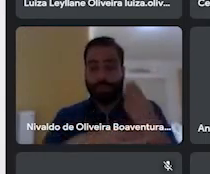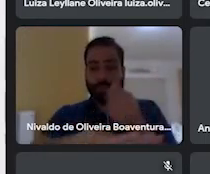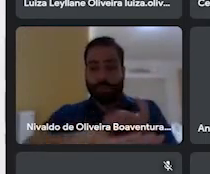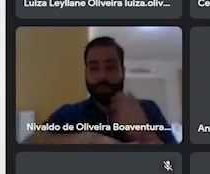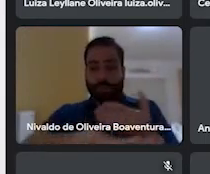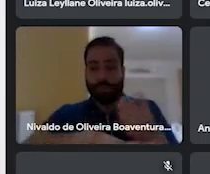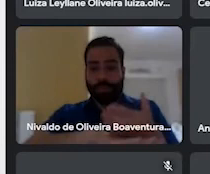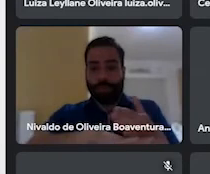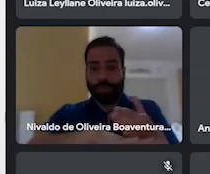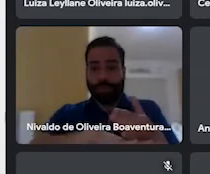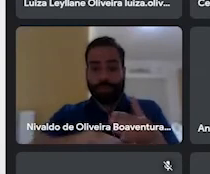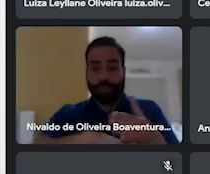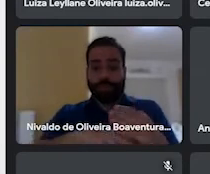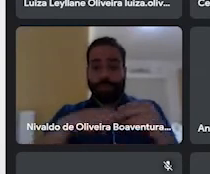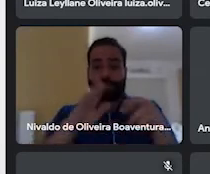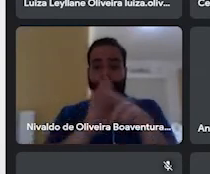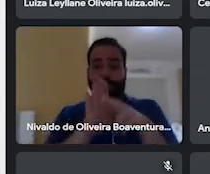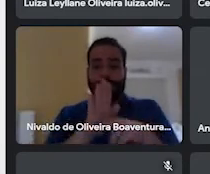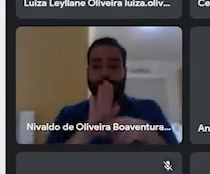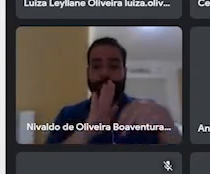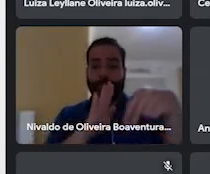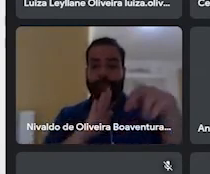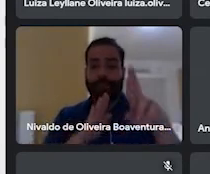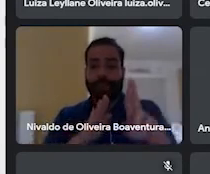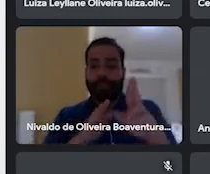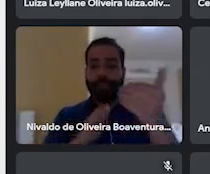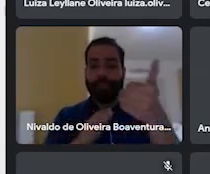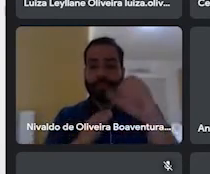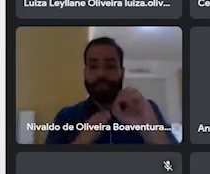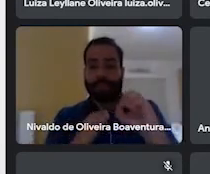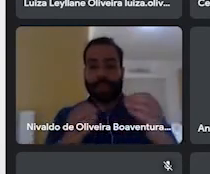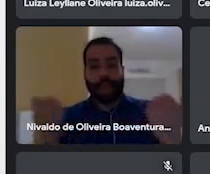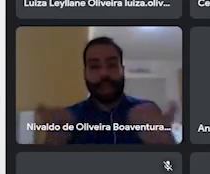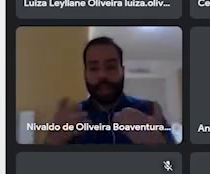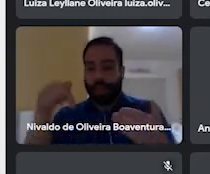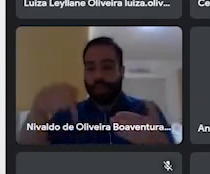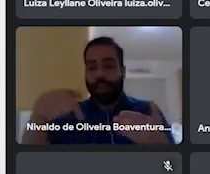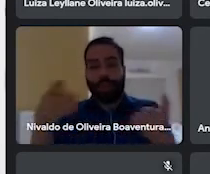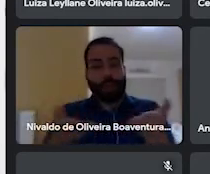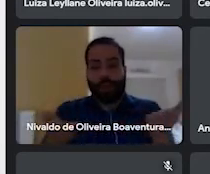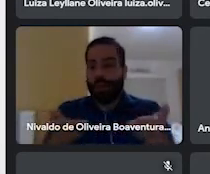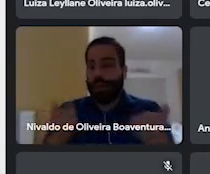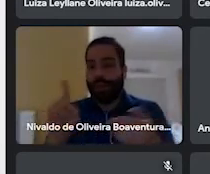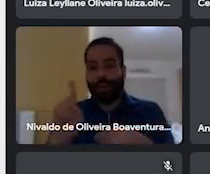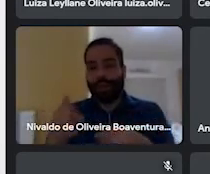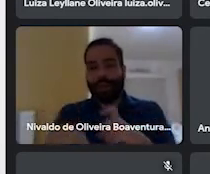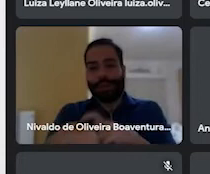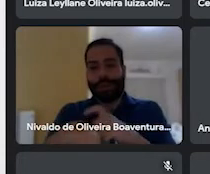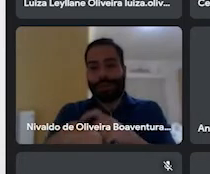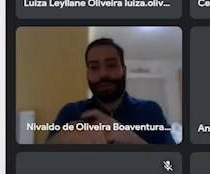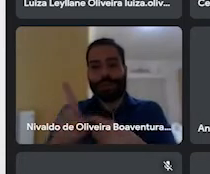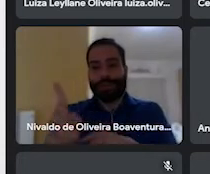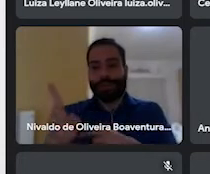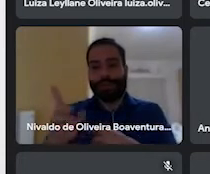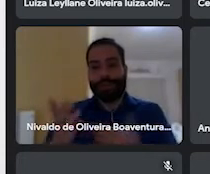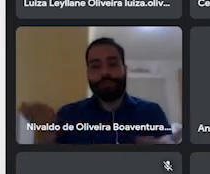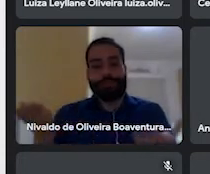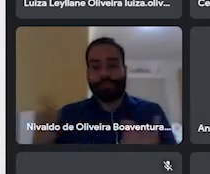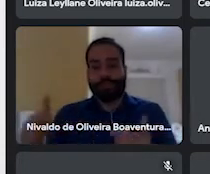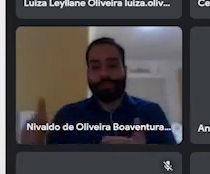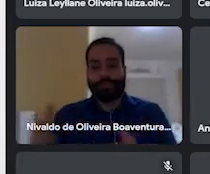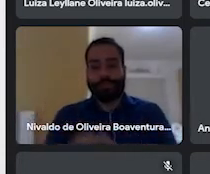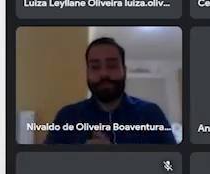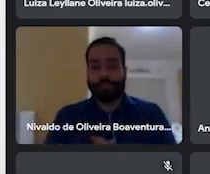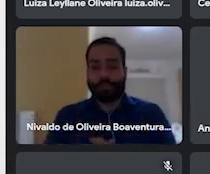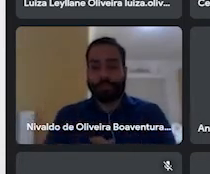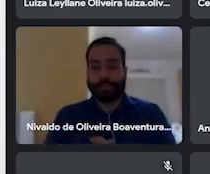treinamento de NR10. Não é que a gente vai ver isso aqui, não. A gente não tem tempo para ver isso aqui, não.